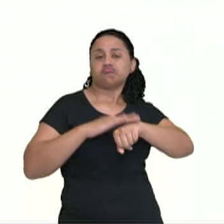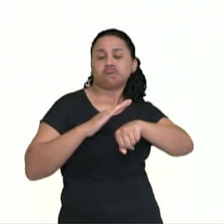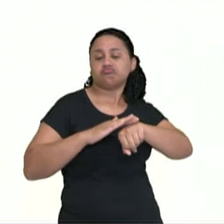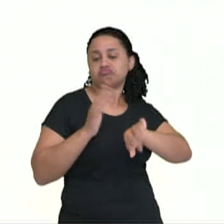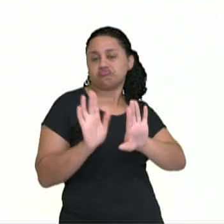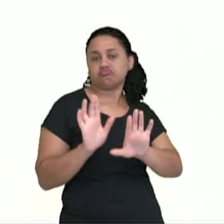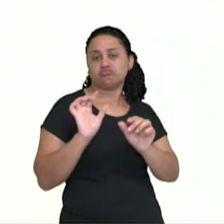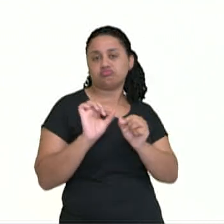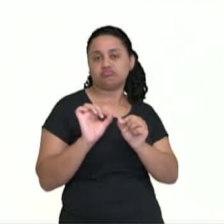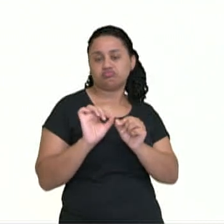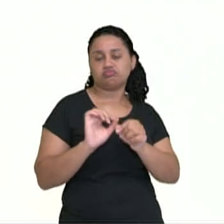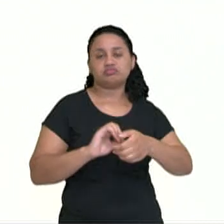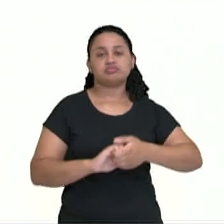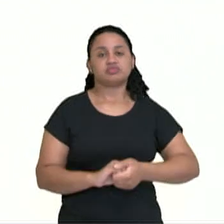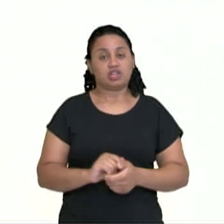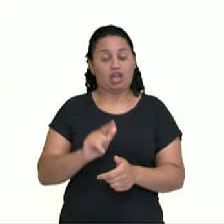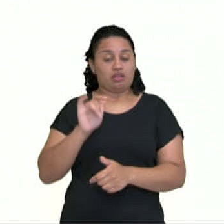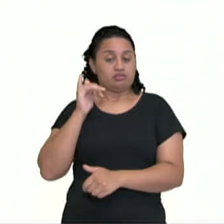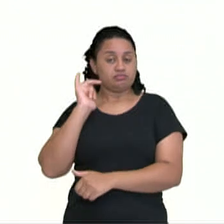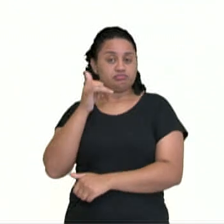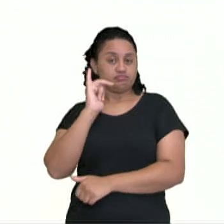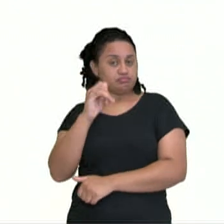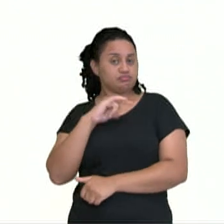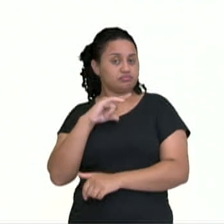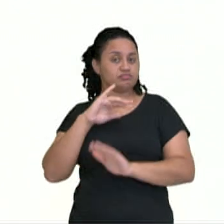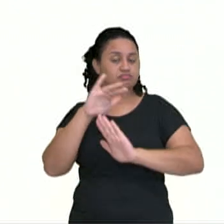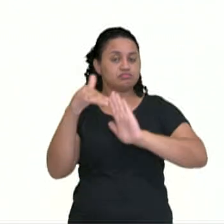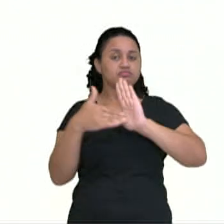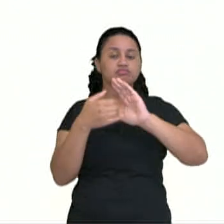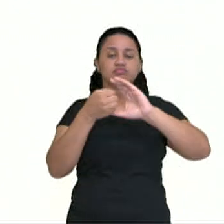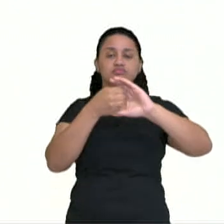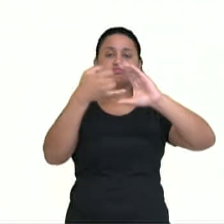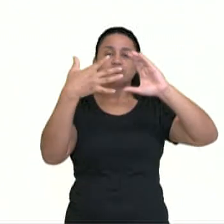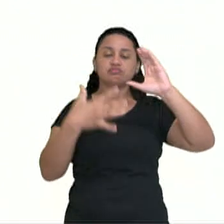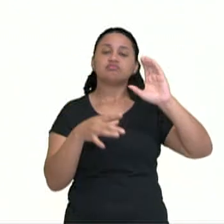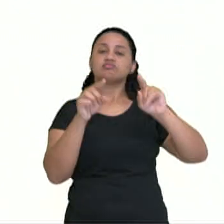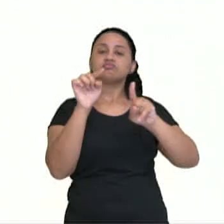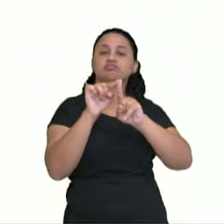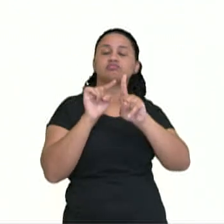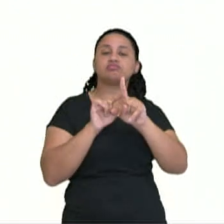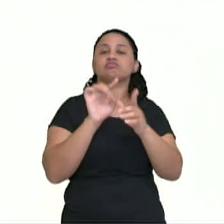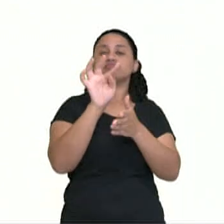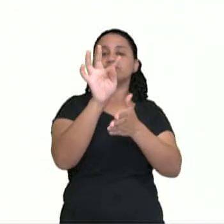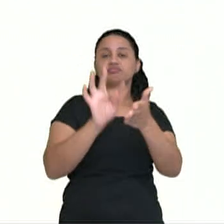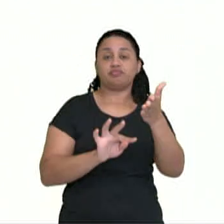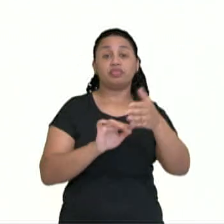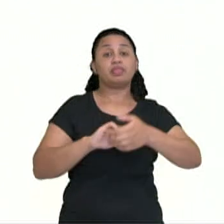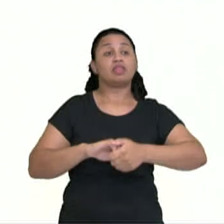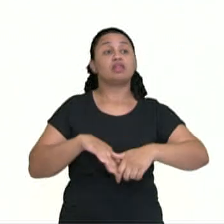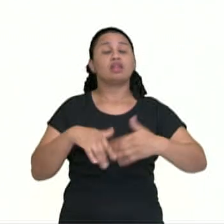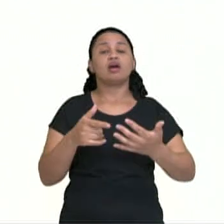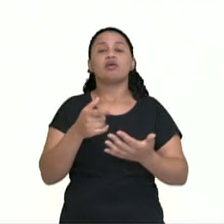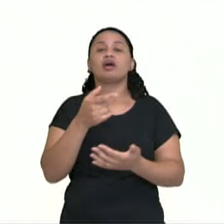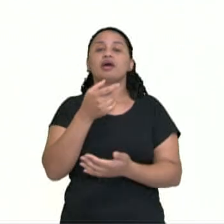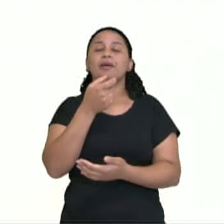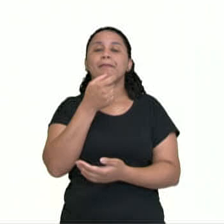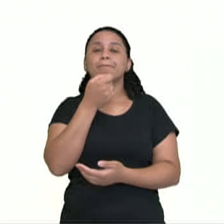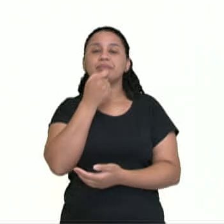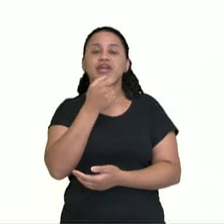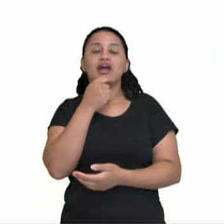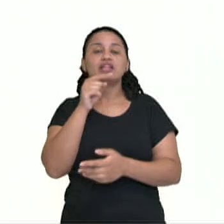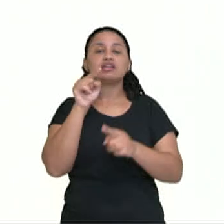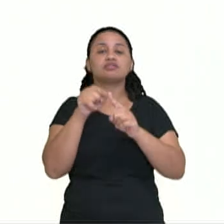uma narração e possui todas as características desse tipo de texto. Então a piada é um texto narrativo e vai